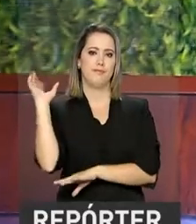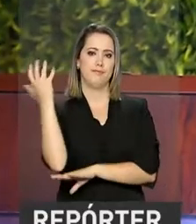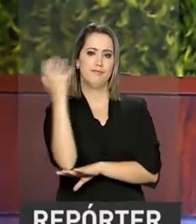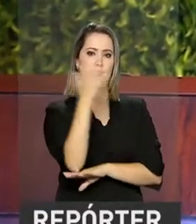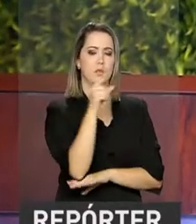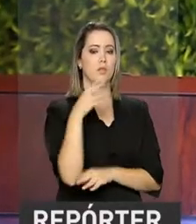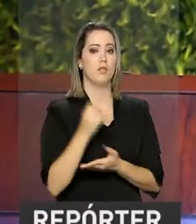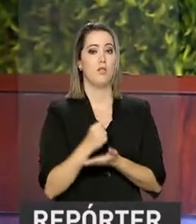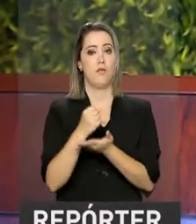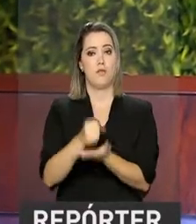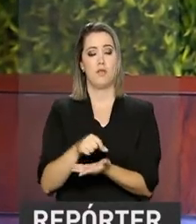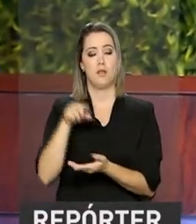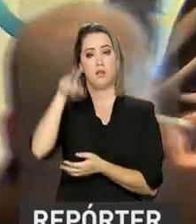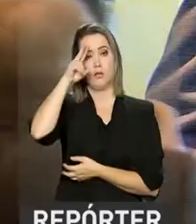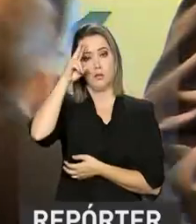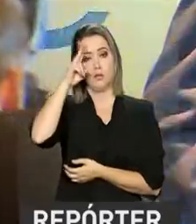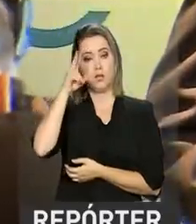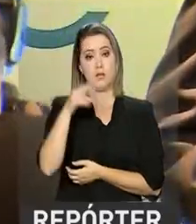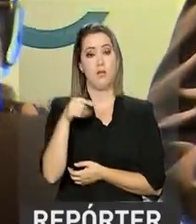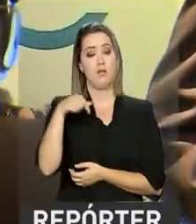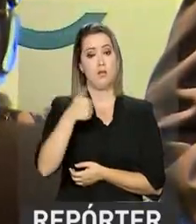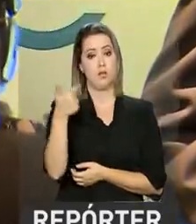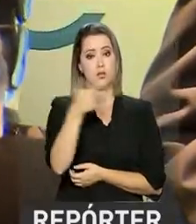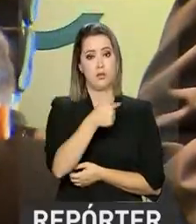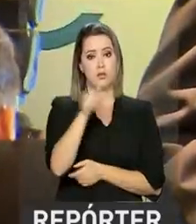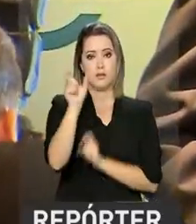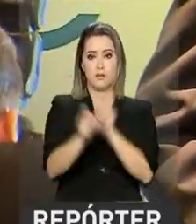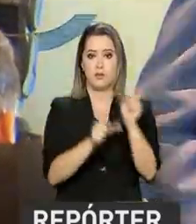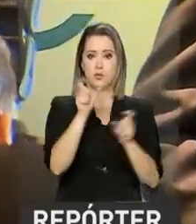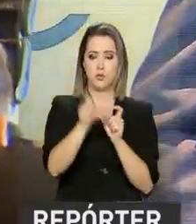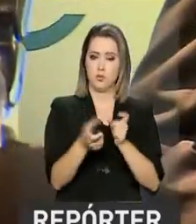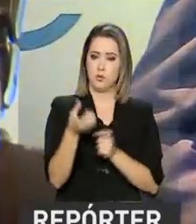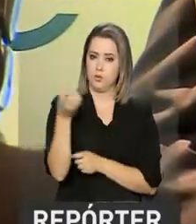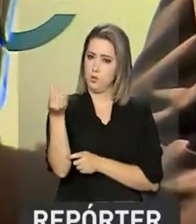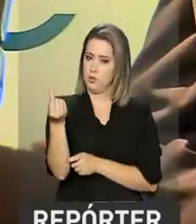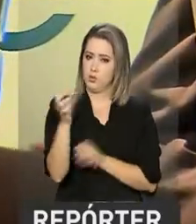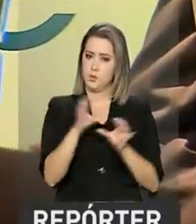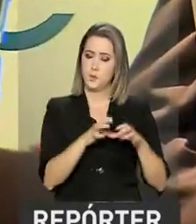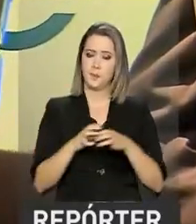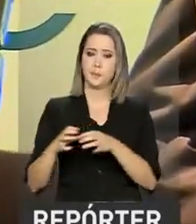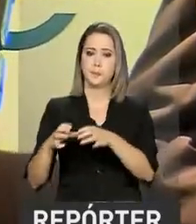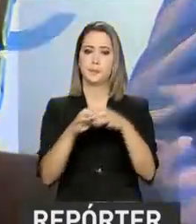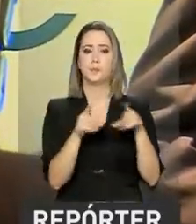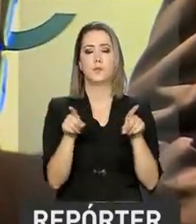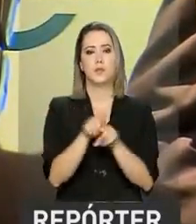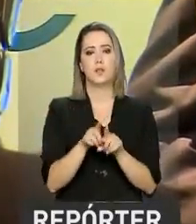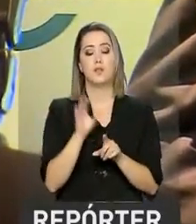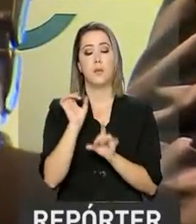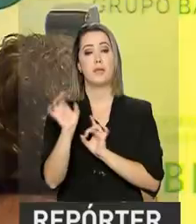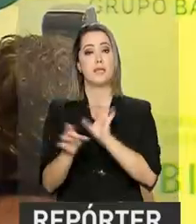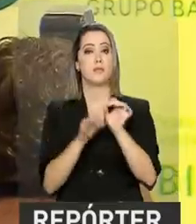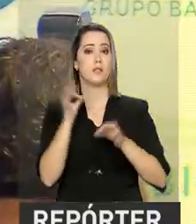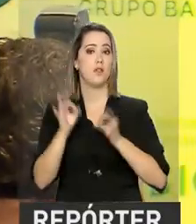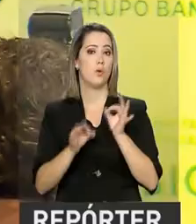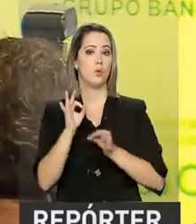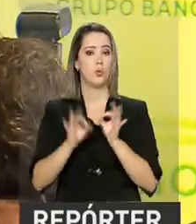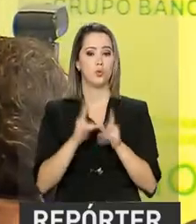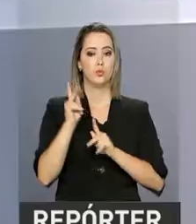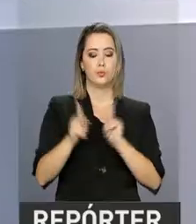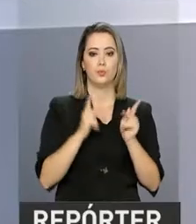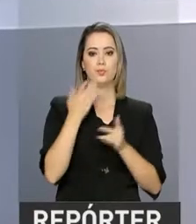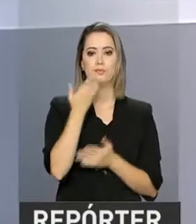segunda feira foram 17 finalistas distribuídos em seis categorias além da categoria especial júri